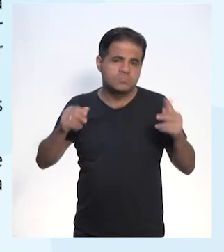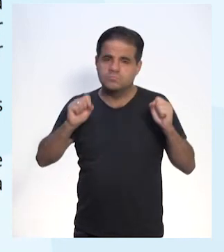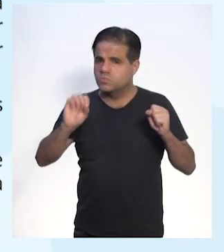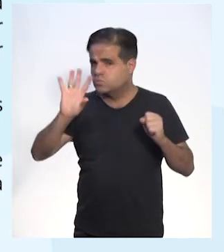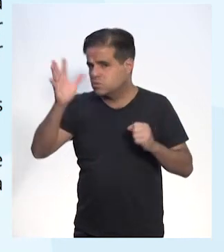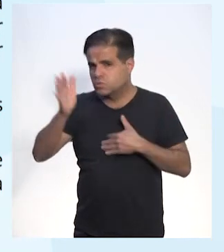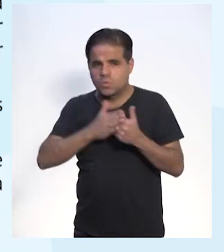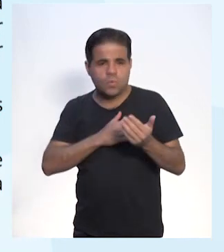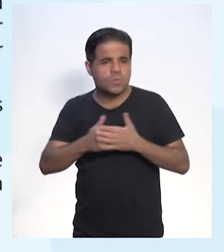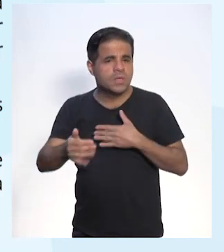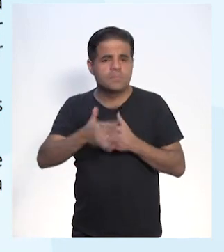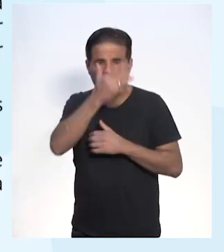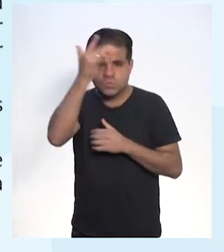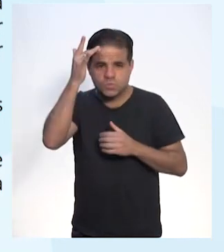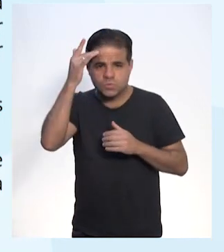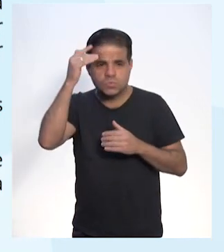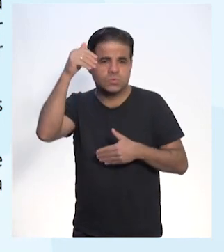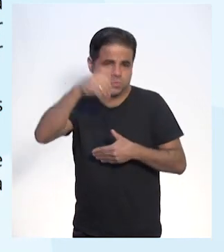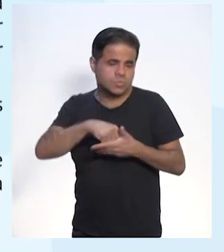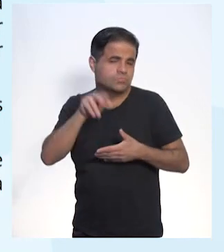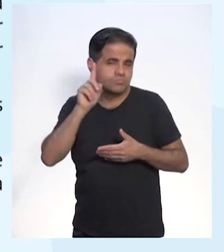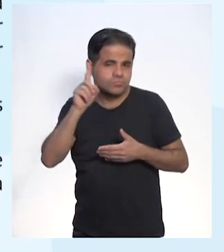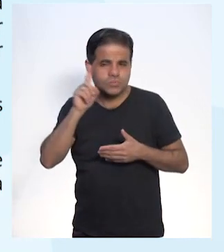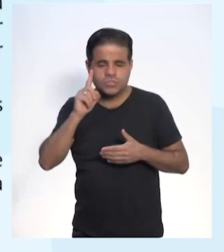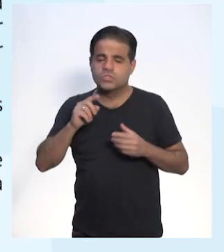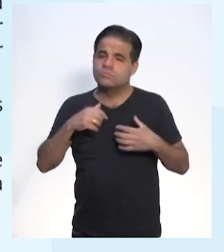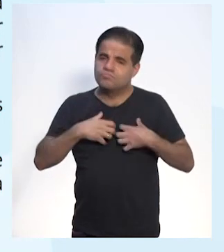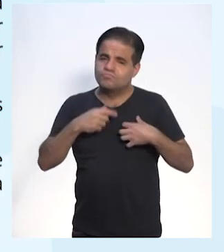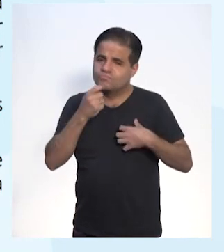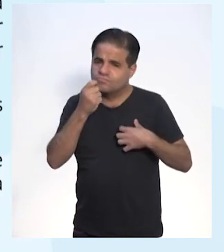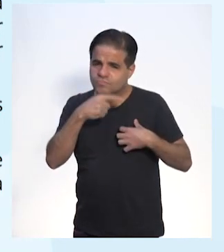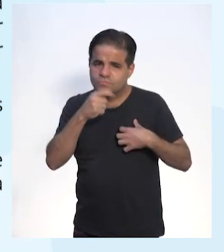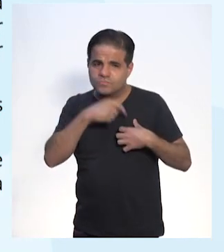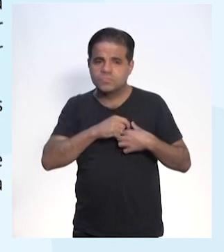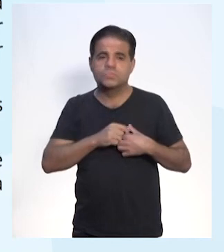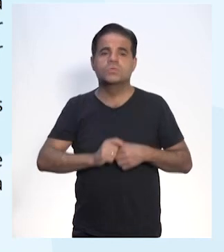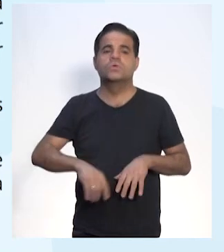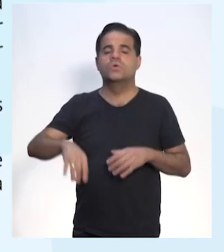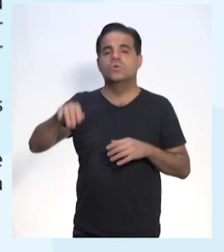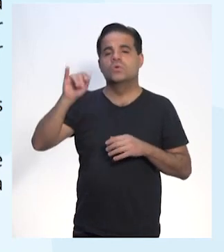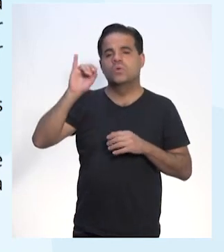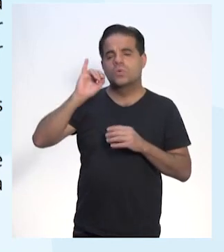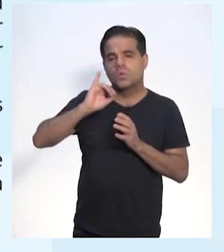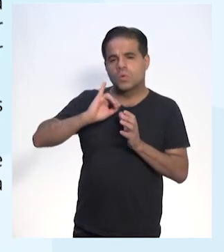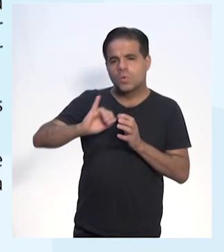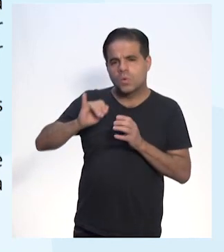Acho que é melhor. Então, vamos mudar um pouquinho, tá? Então, temos aí a atividade 1 da análise textual.